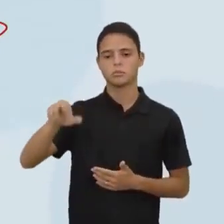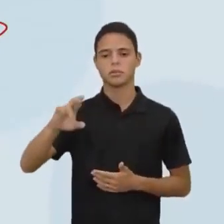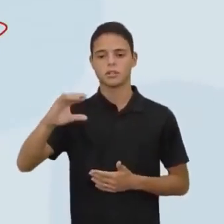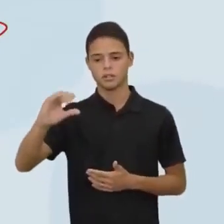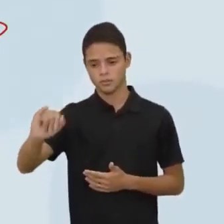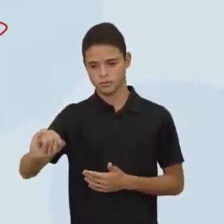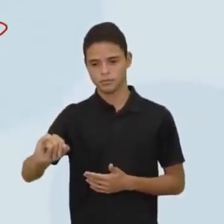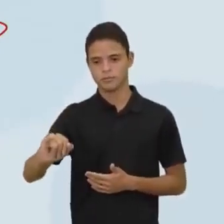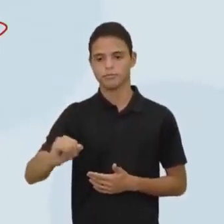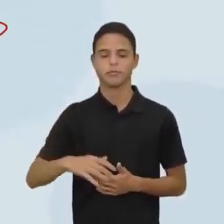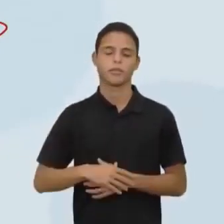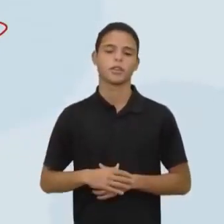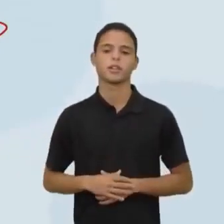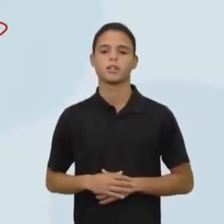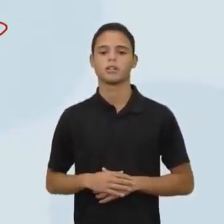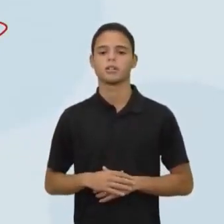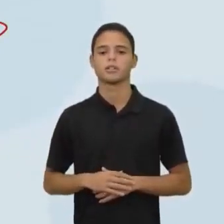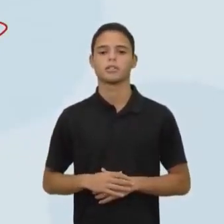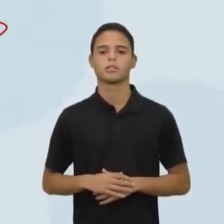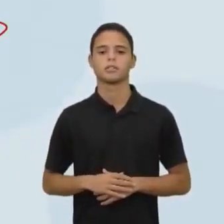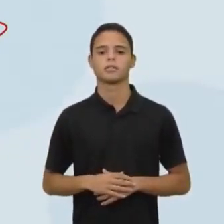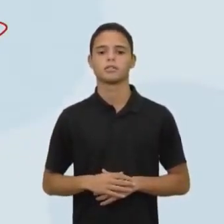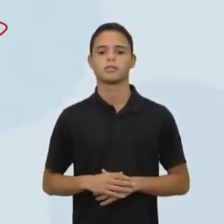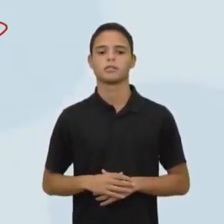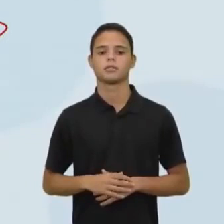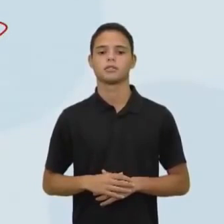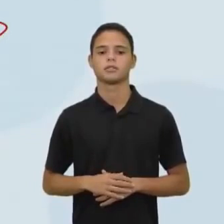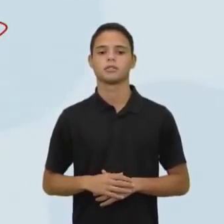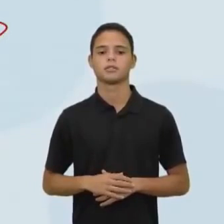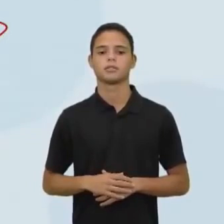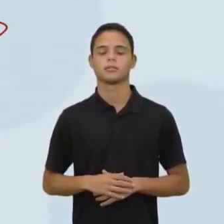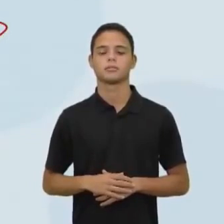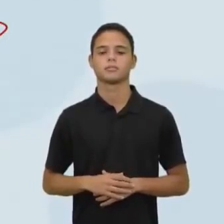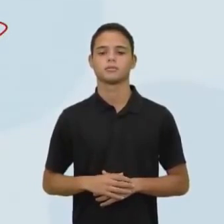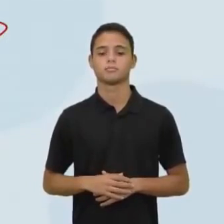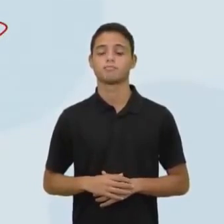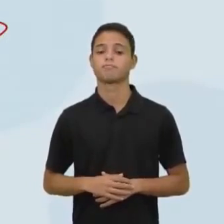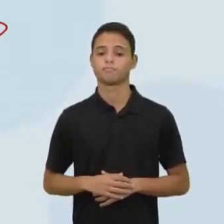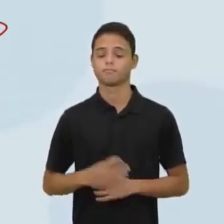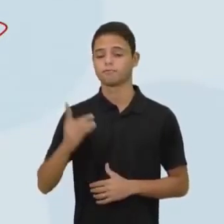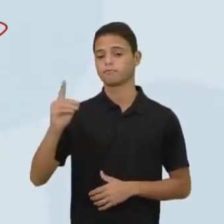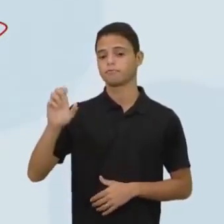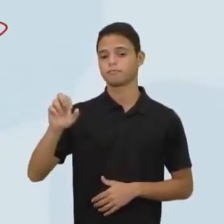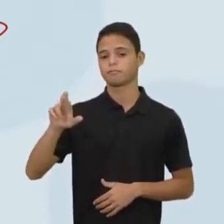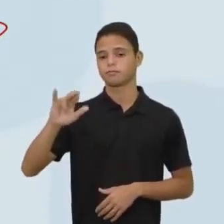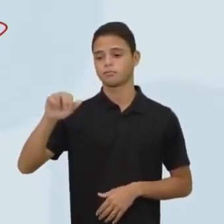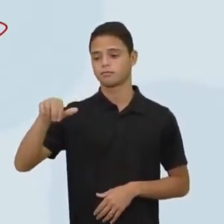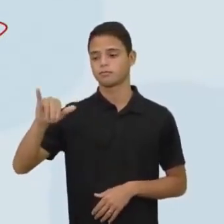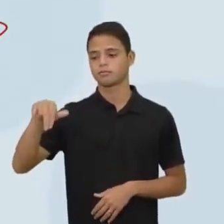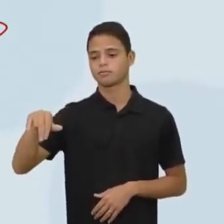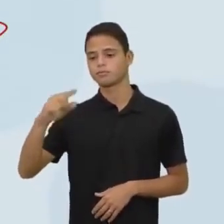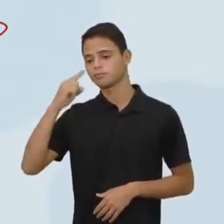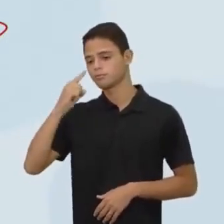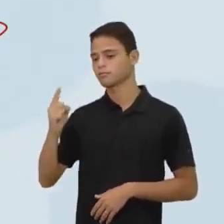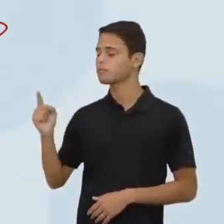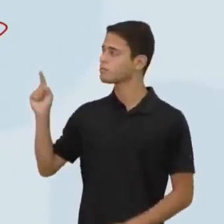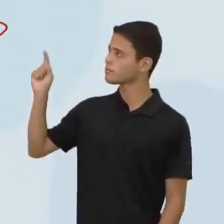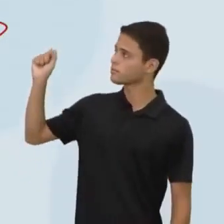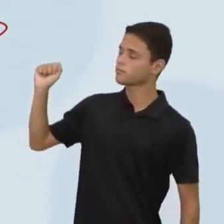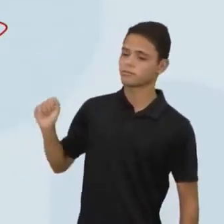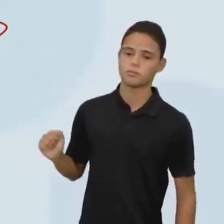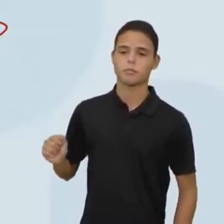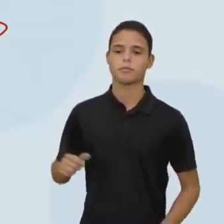Então, merci, obrigado, merci beaucoup, muito obrigado. De rien, esse aqui, ó, de